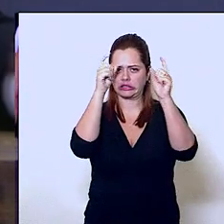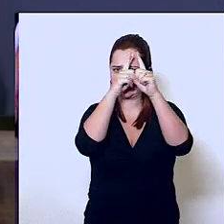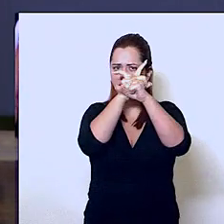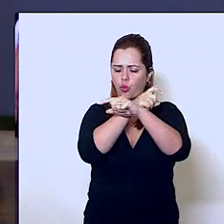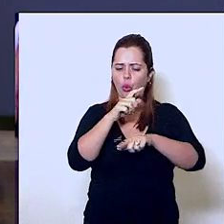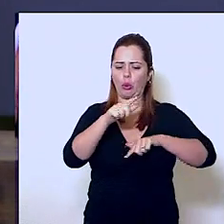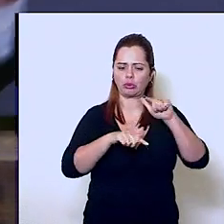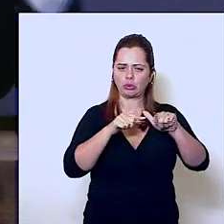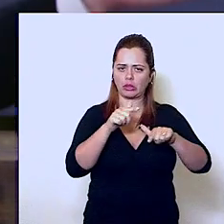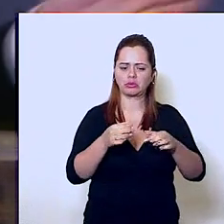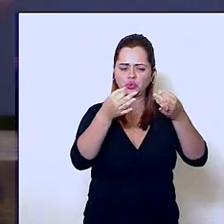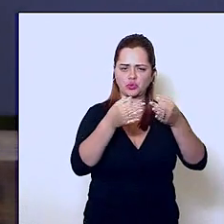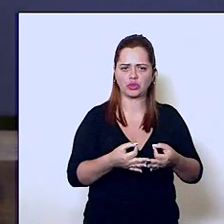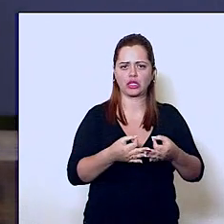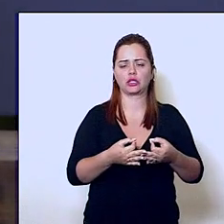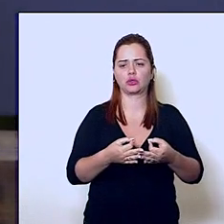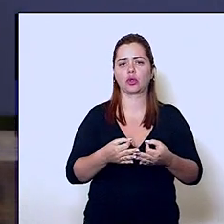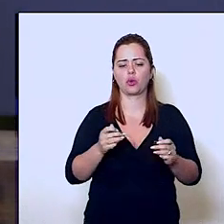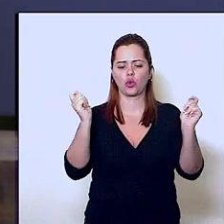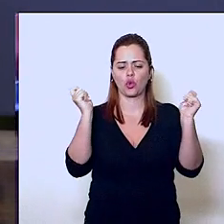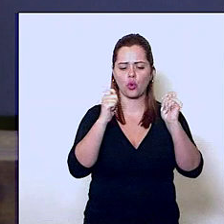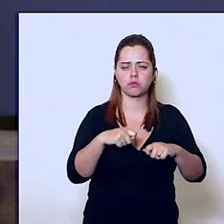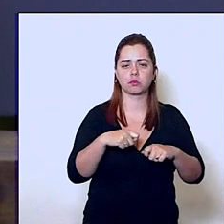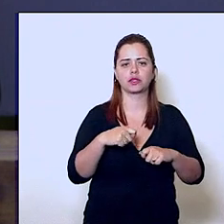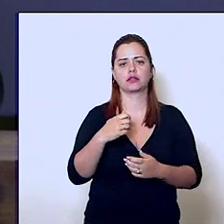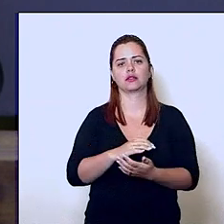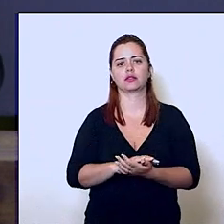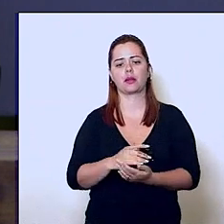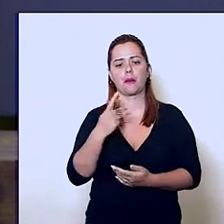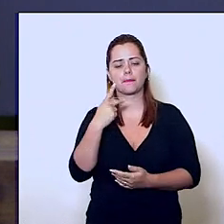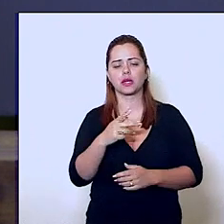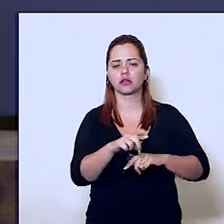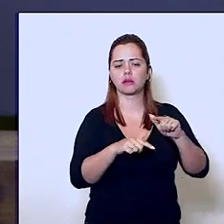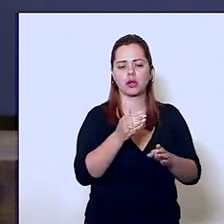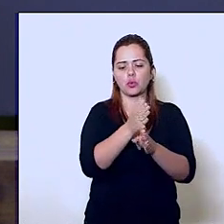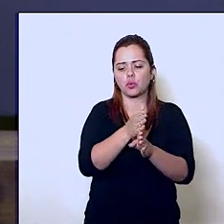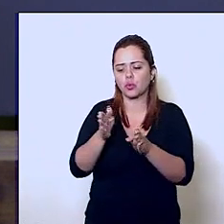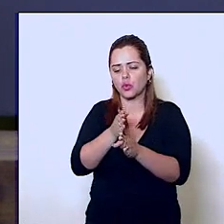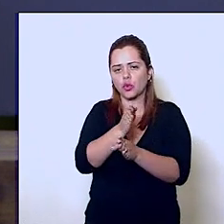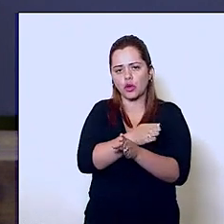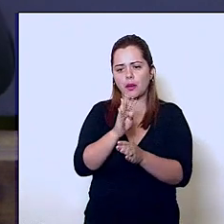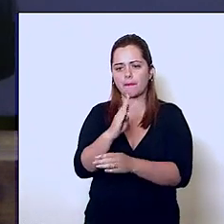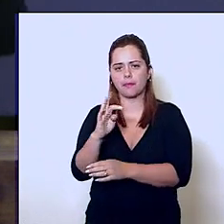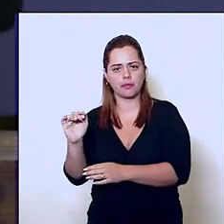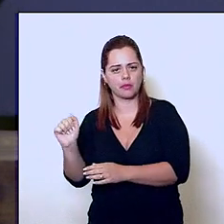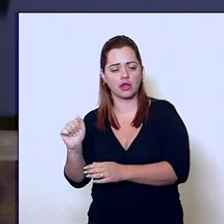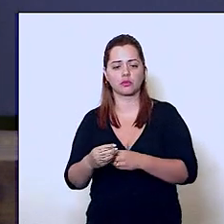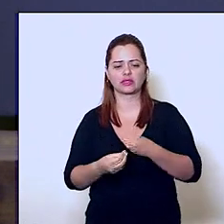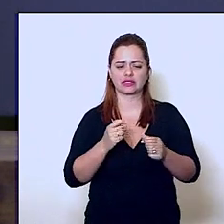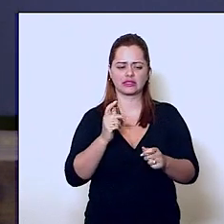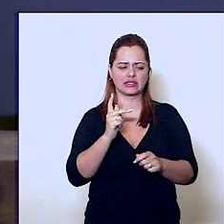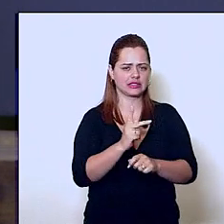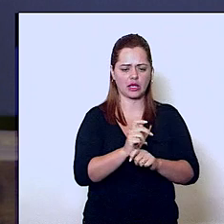eficácia nesses tratos, né, multilaterais, bilaterais, onde cada vez surge um novo desafio, como é